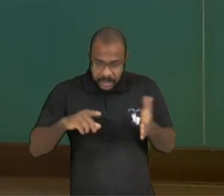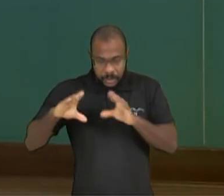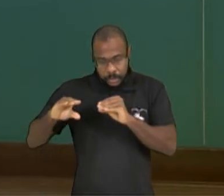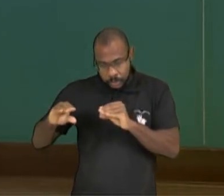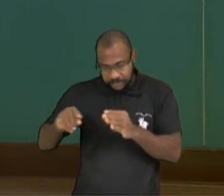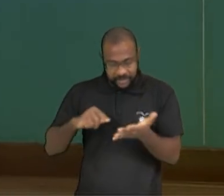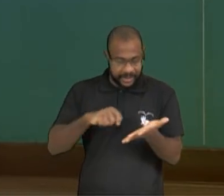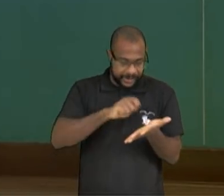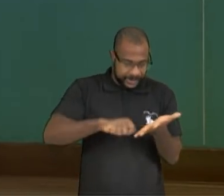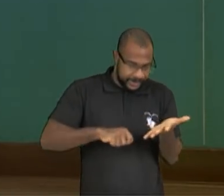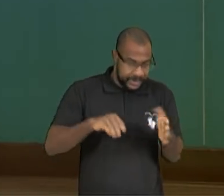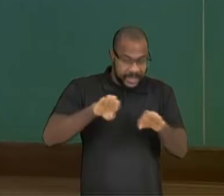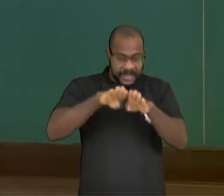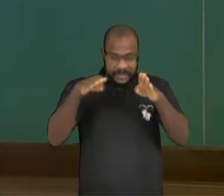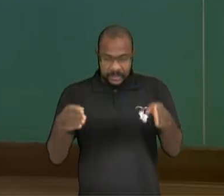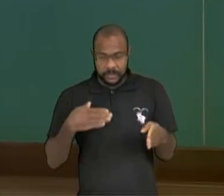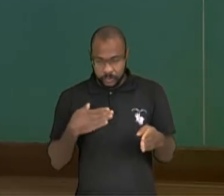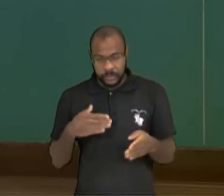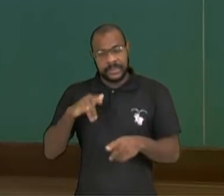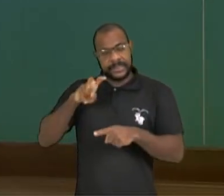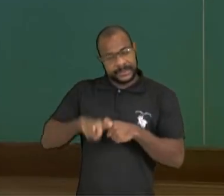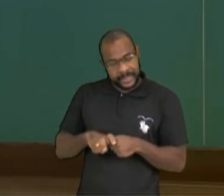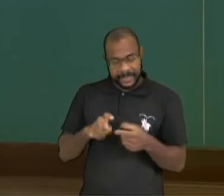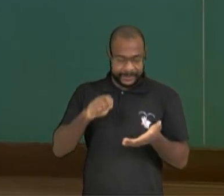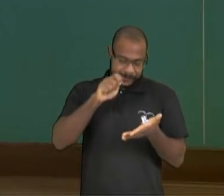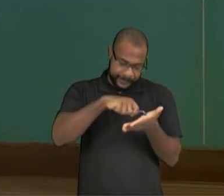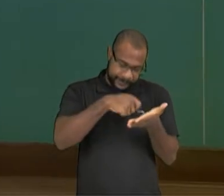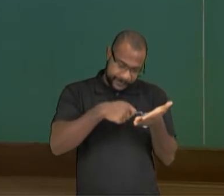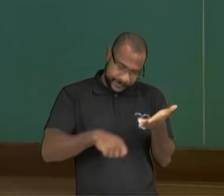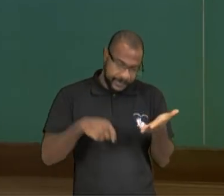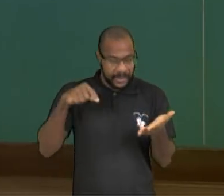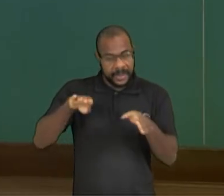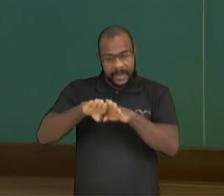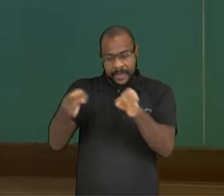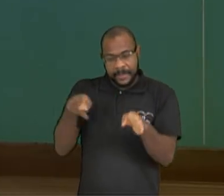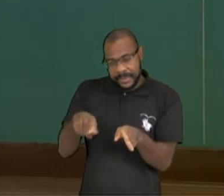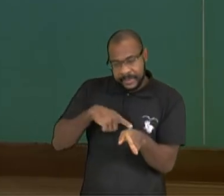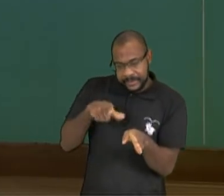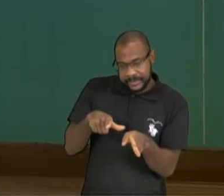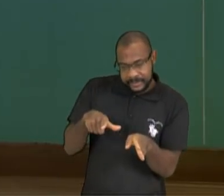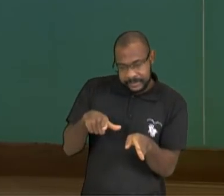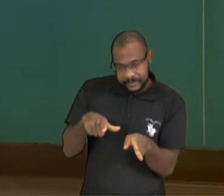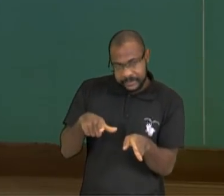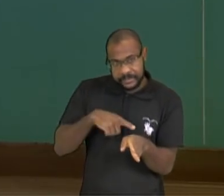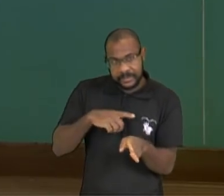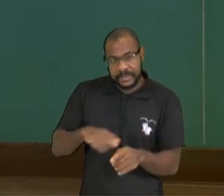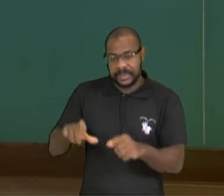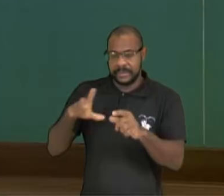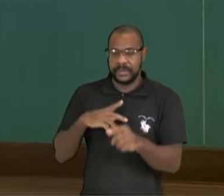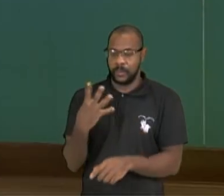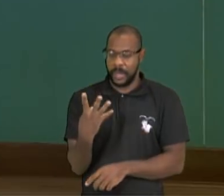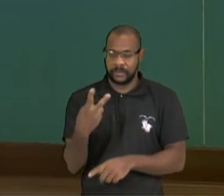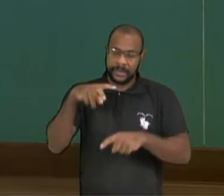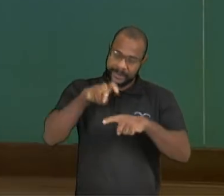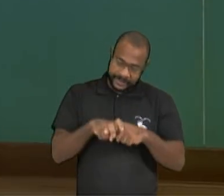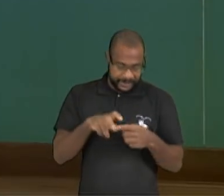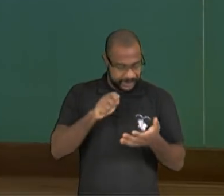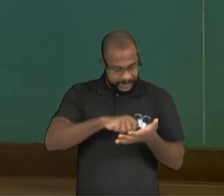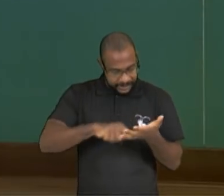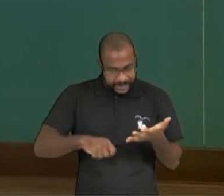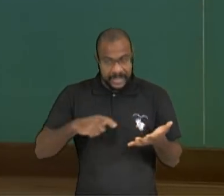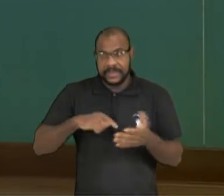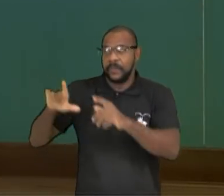uma mesa, estou sentada. Nessa mesa existem 4 cadeiras, tem